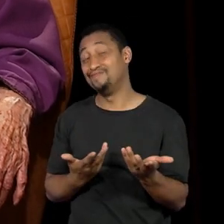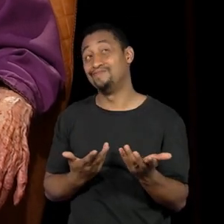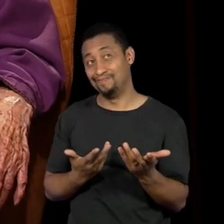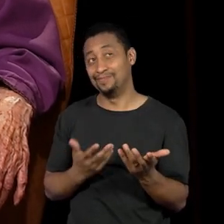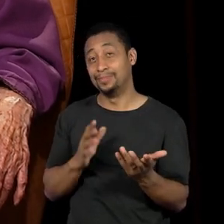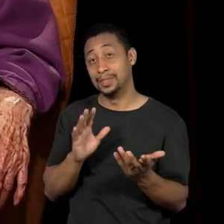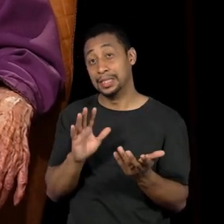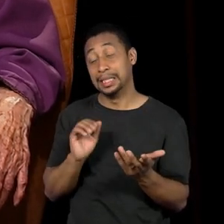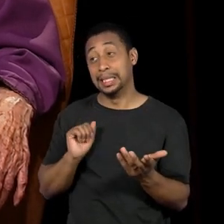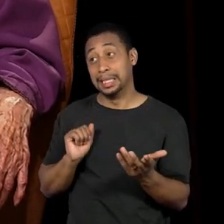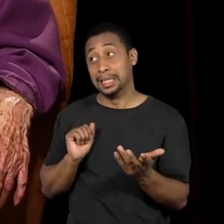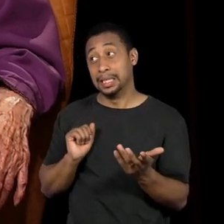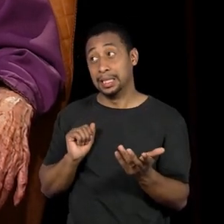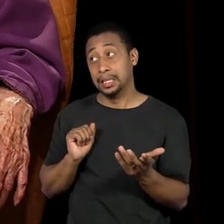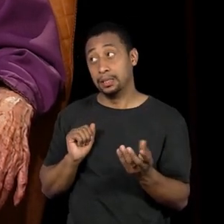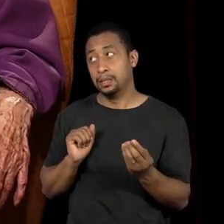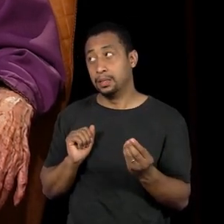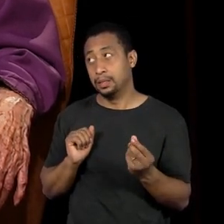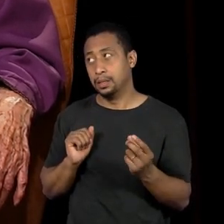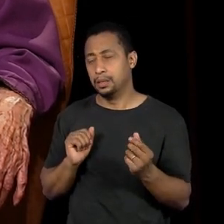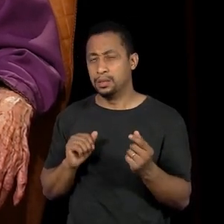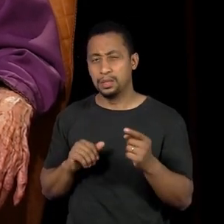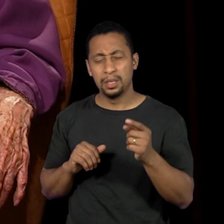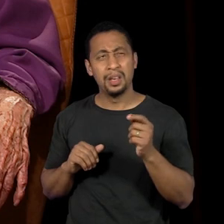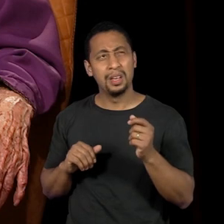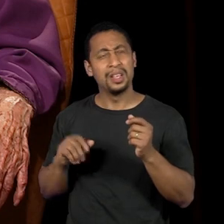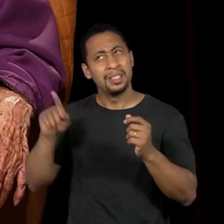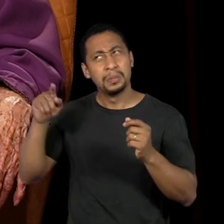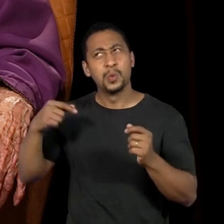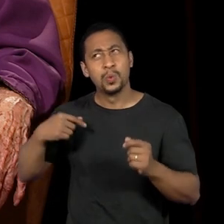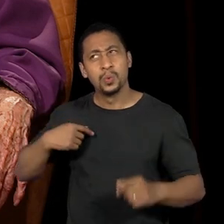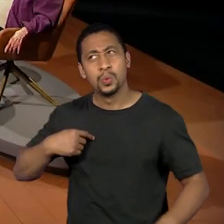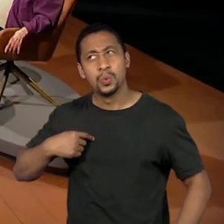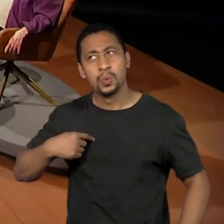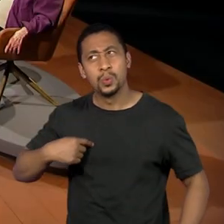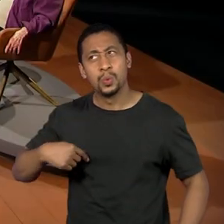fui, então, da Suíça,